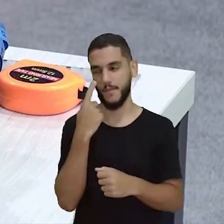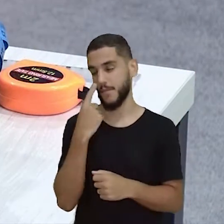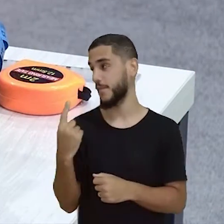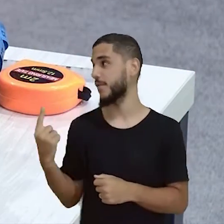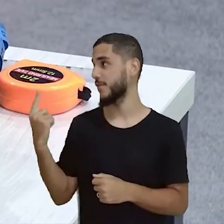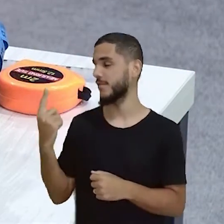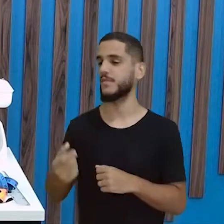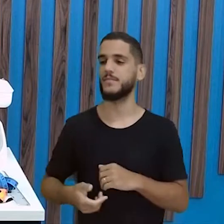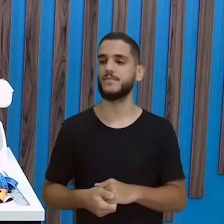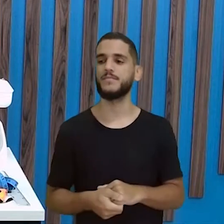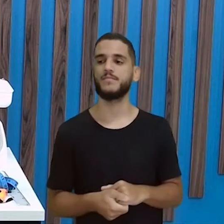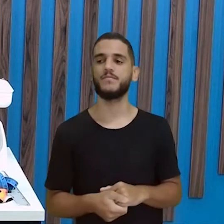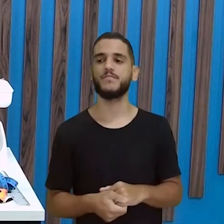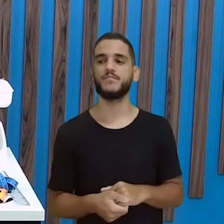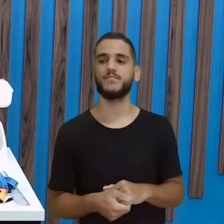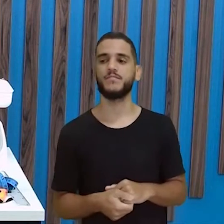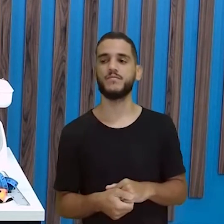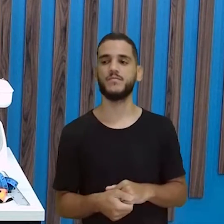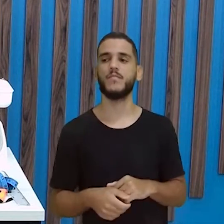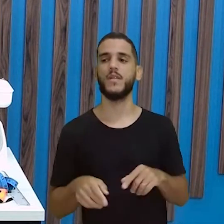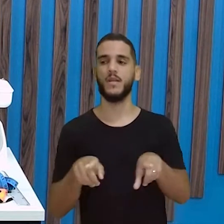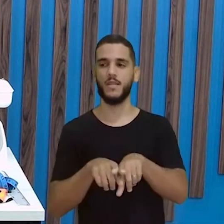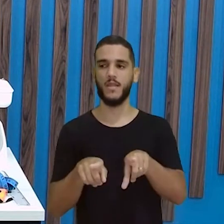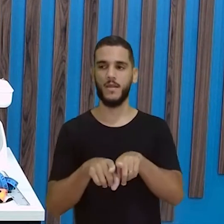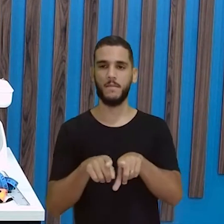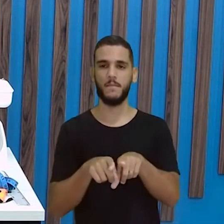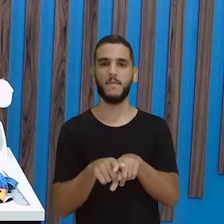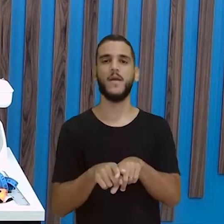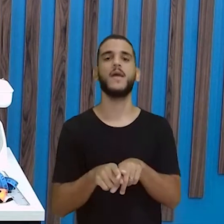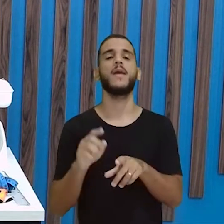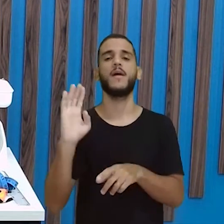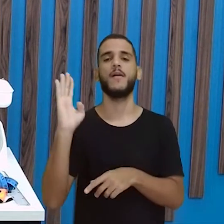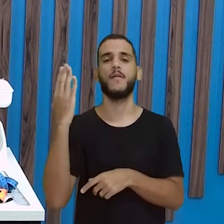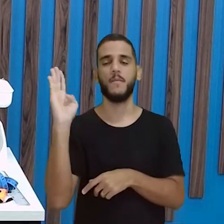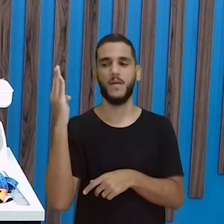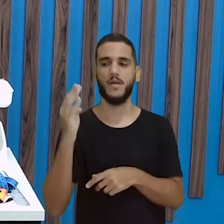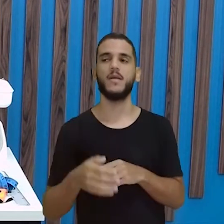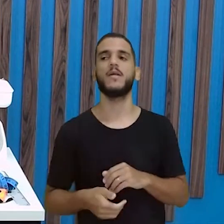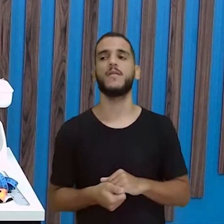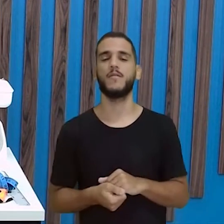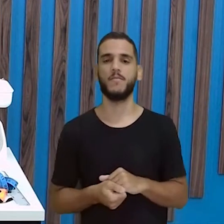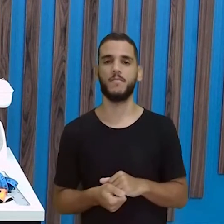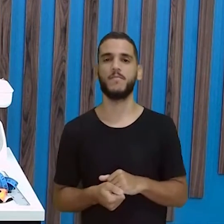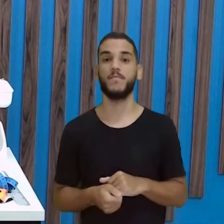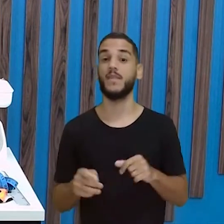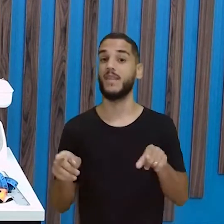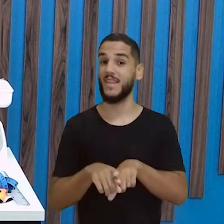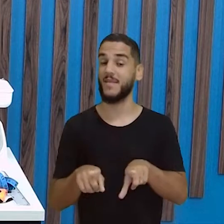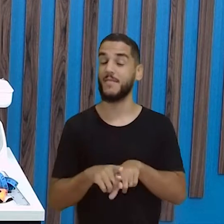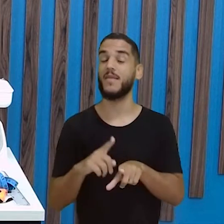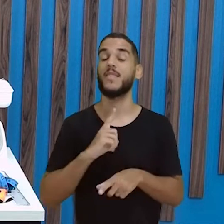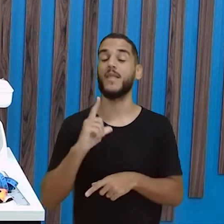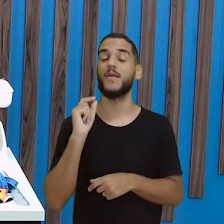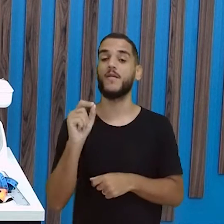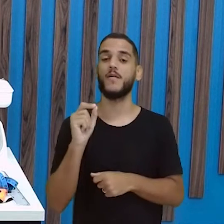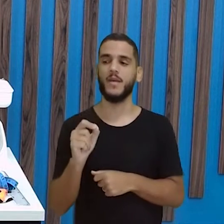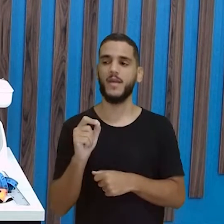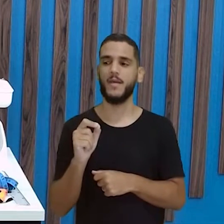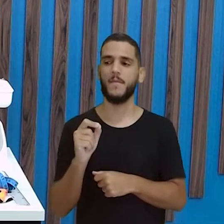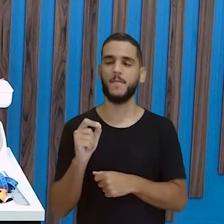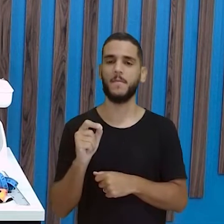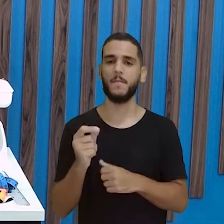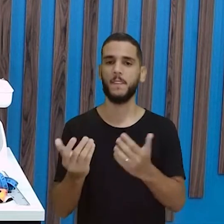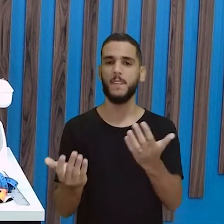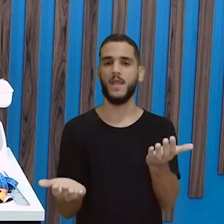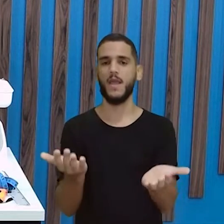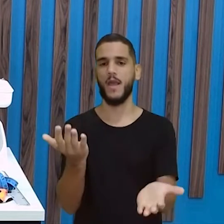Tenho a balança do banheiro, certo? E tenho também a